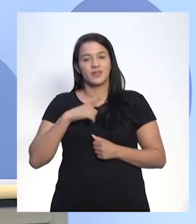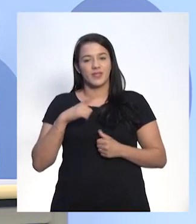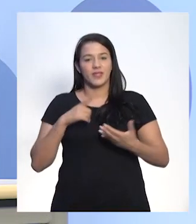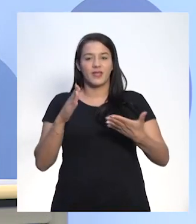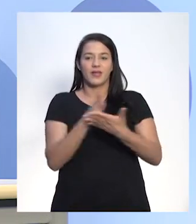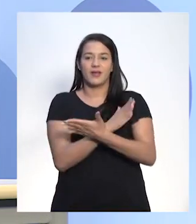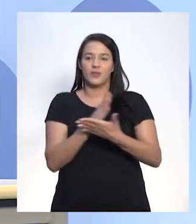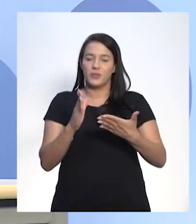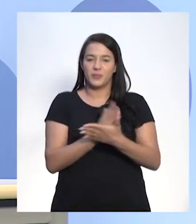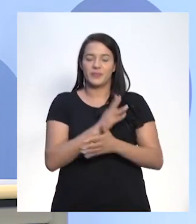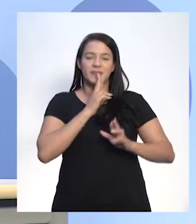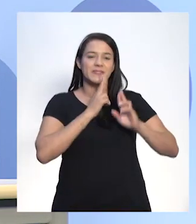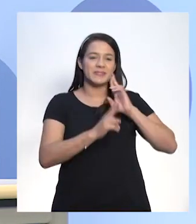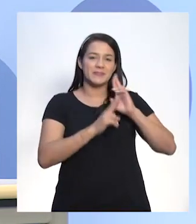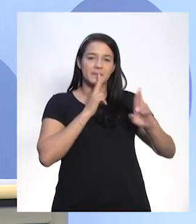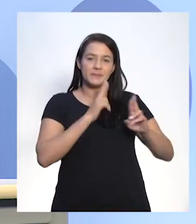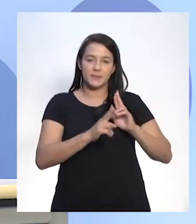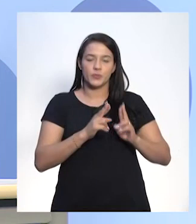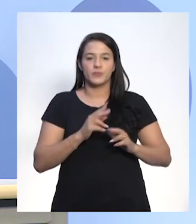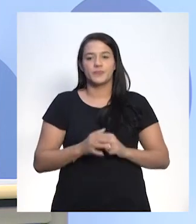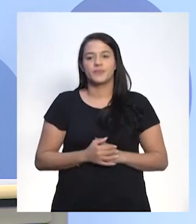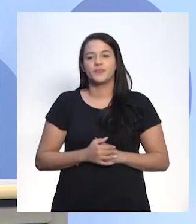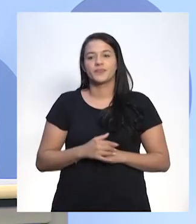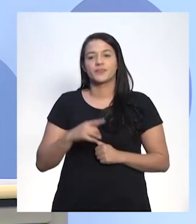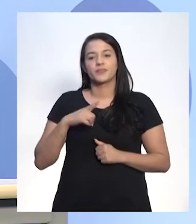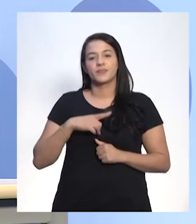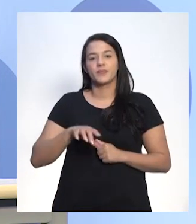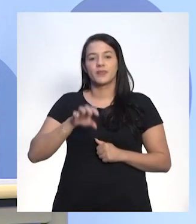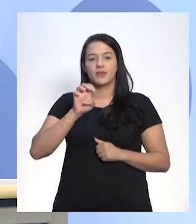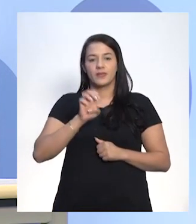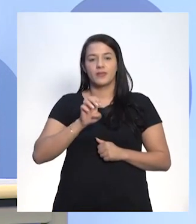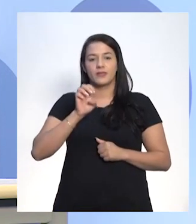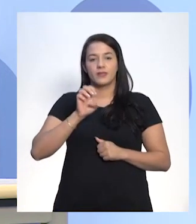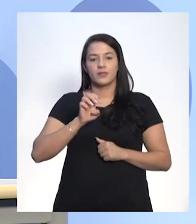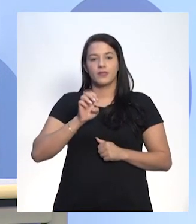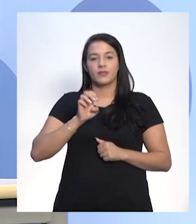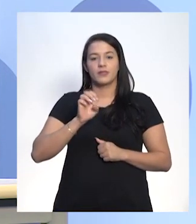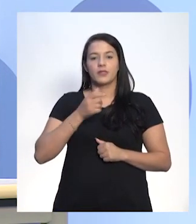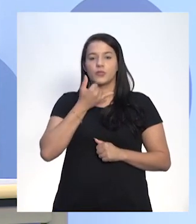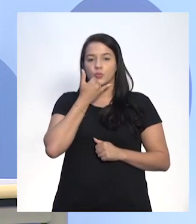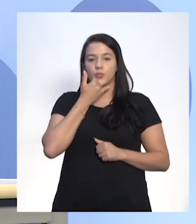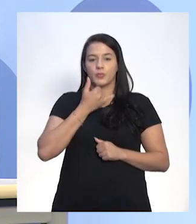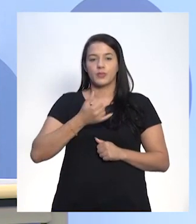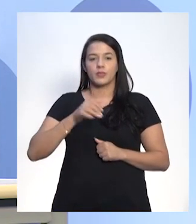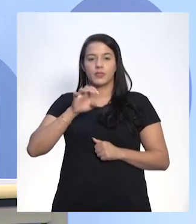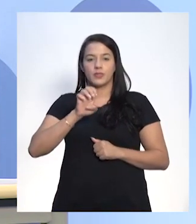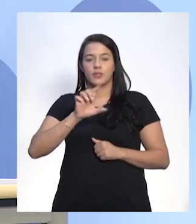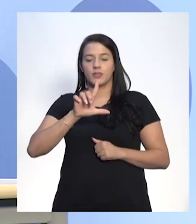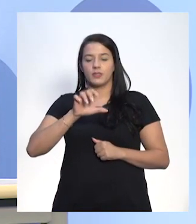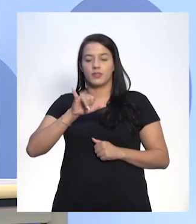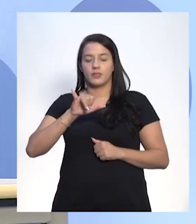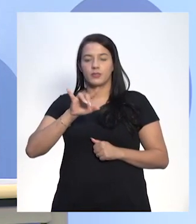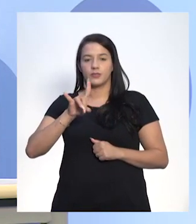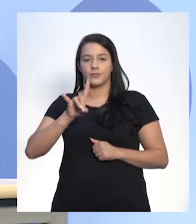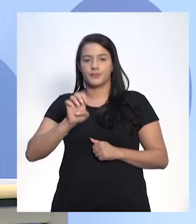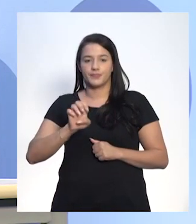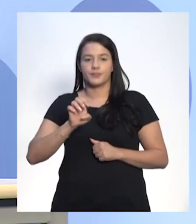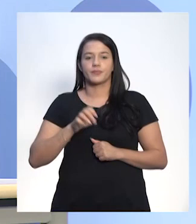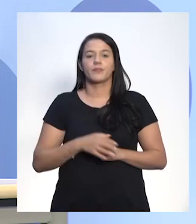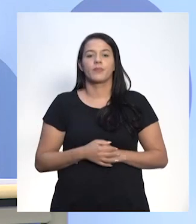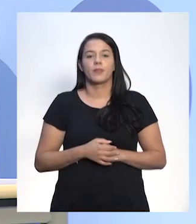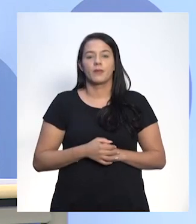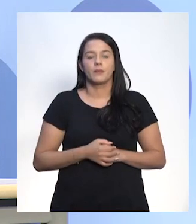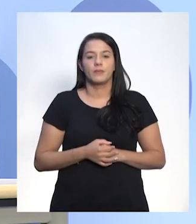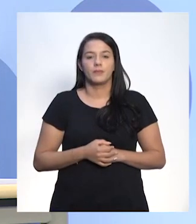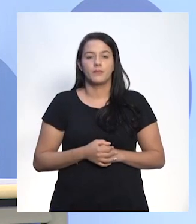respostas, tá? Eu peguei aqui da professora Ermelinda. I'm sorry, não é Ermelinda, não. Professora Maria Elide. A letter